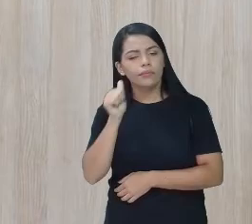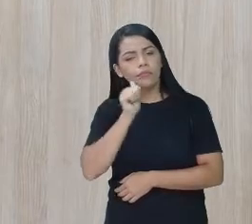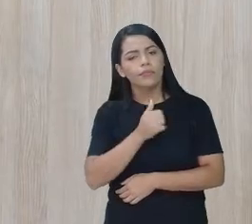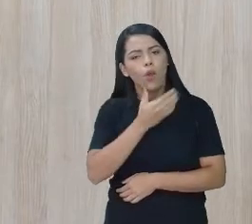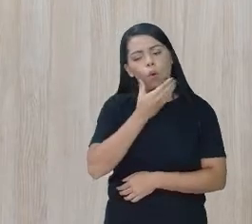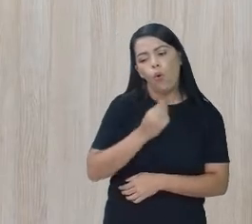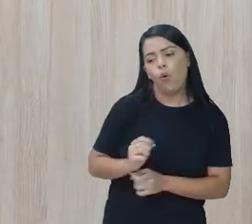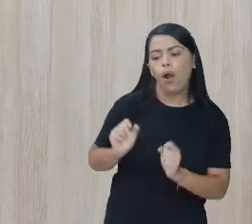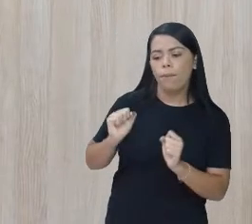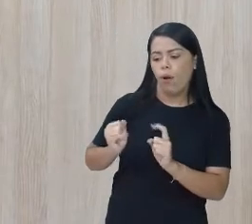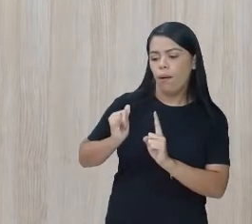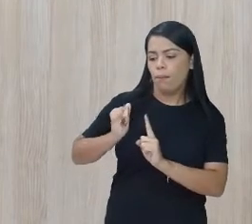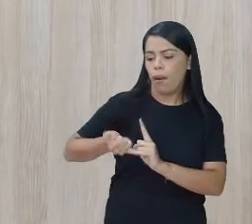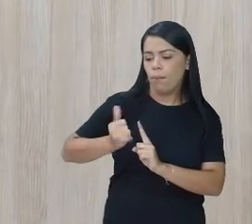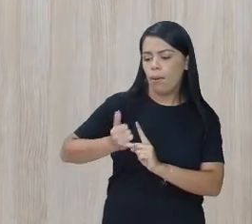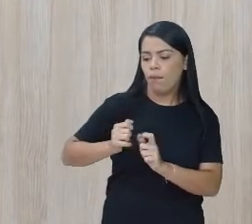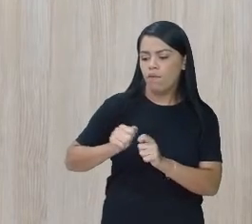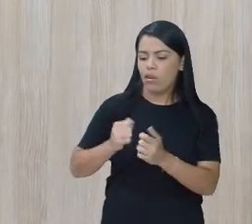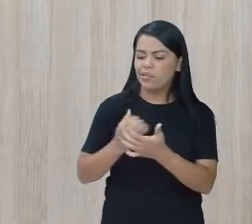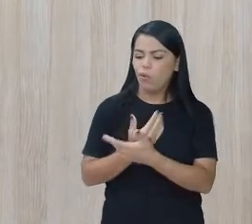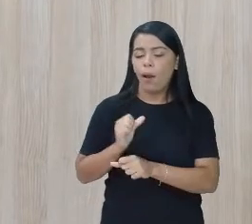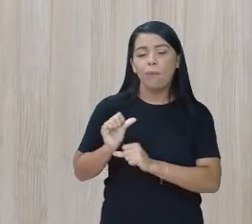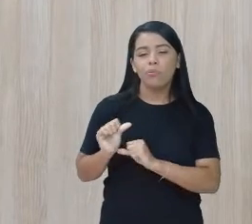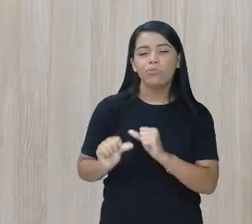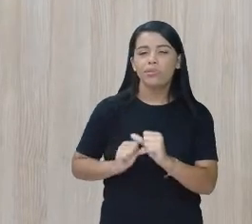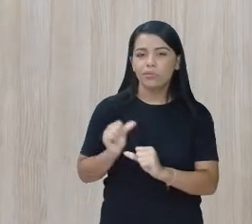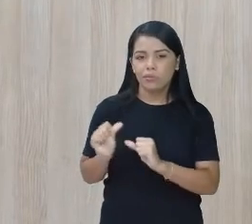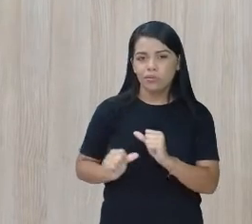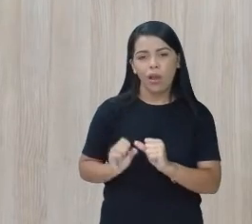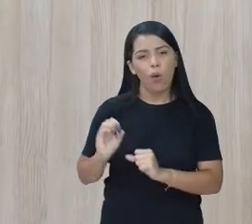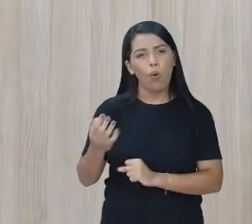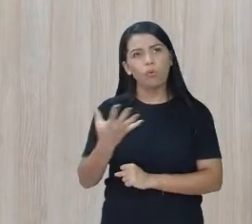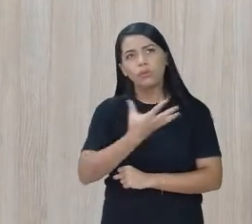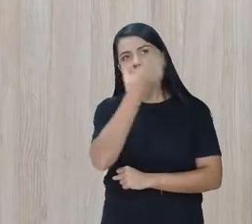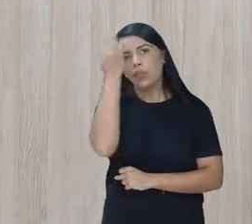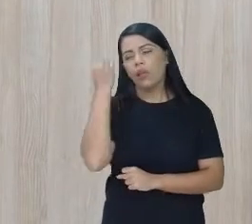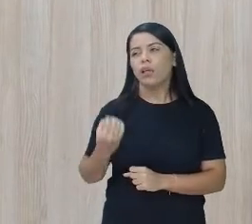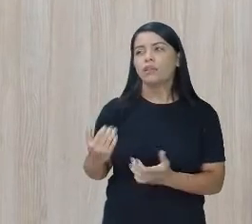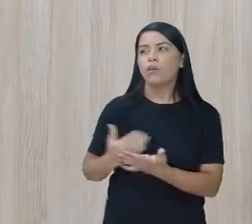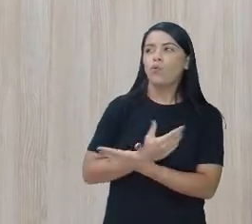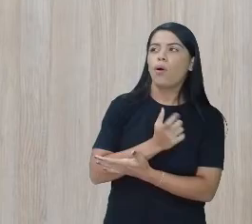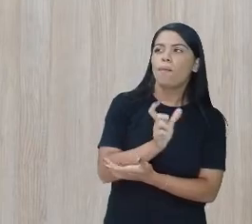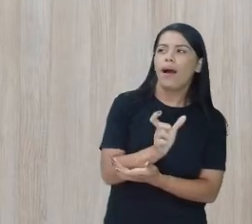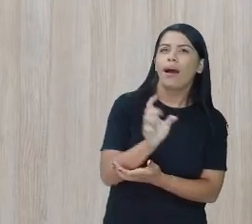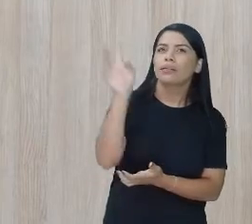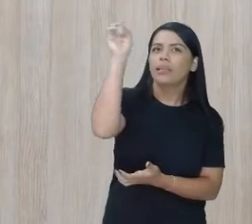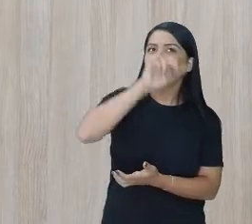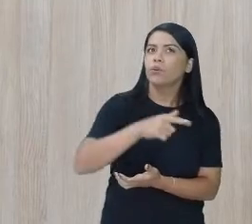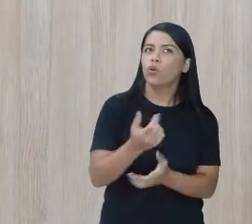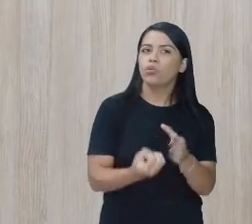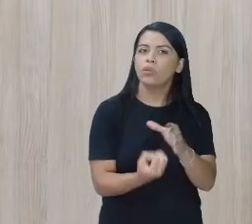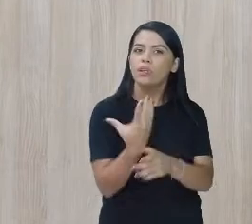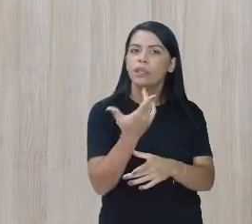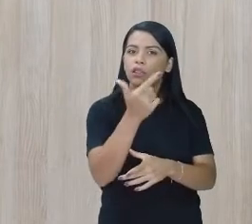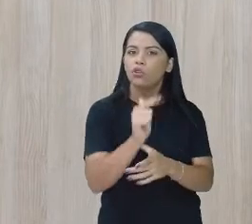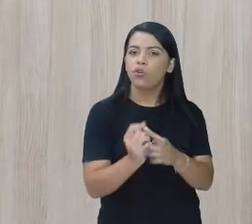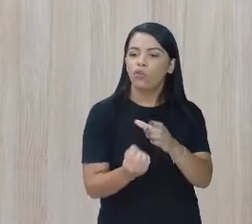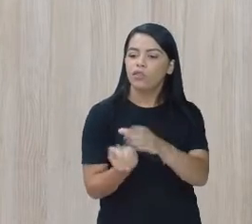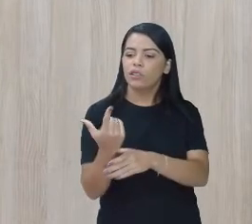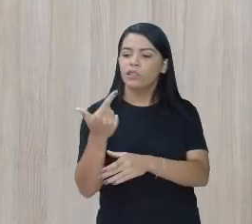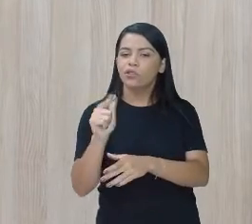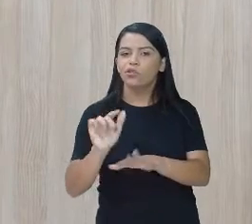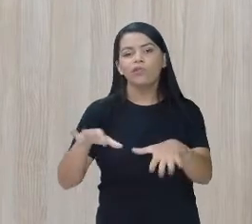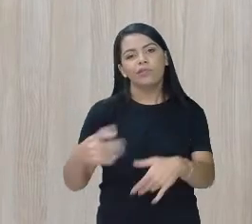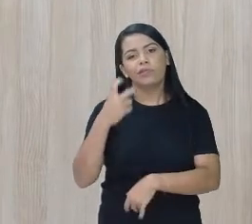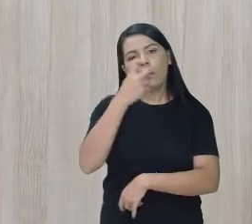o contador da história, né, faz pequenas alterações ou esquece de um trecho, lembra de outro, cria de outra forma. Então, a